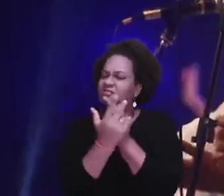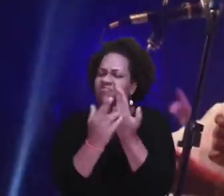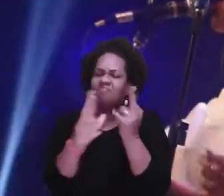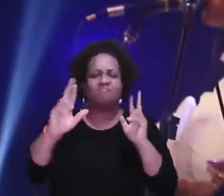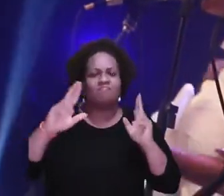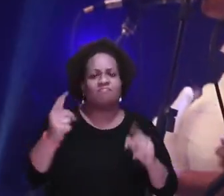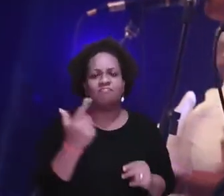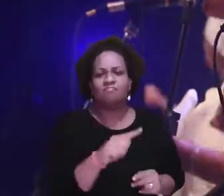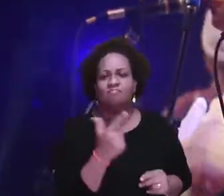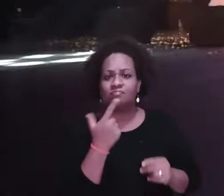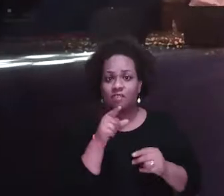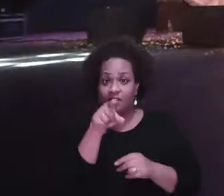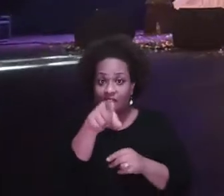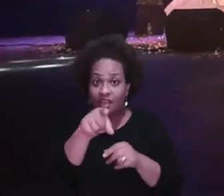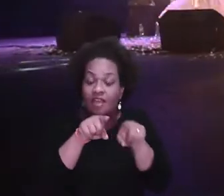a diferença